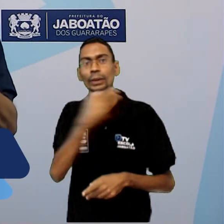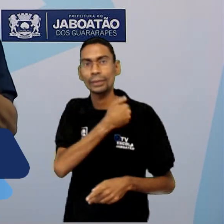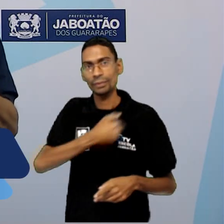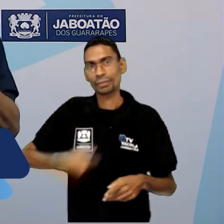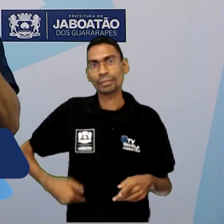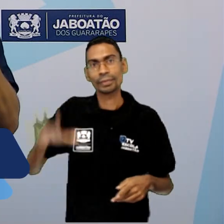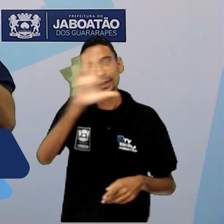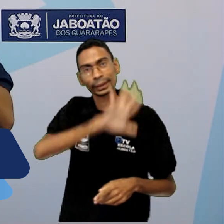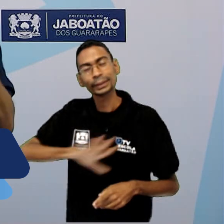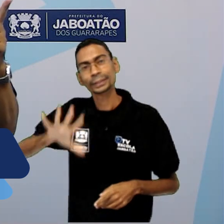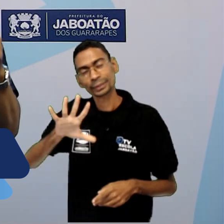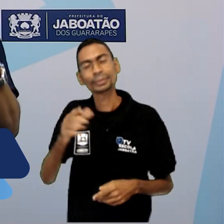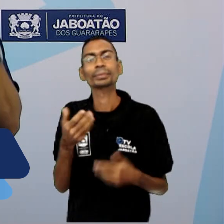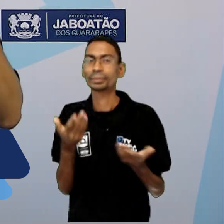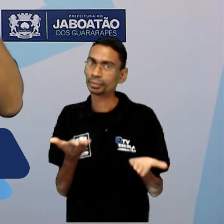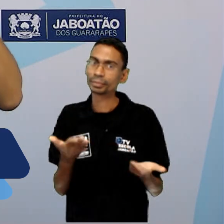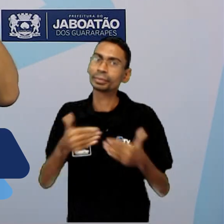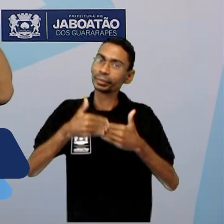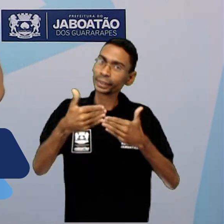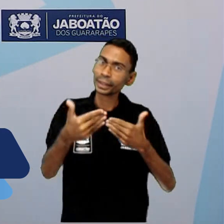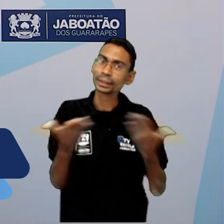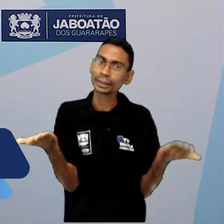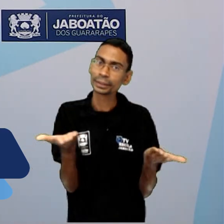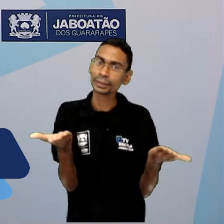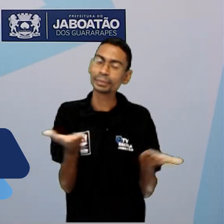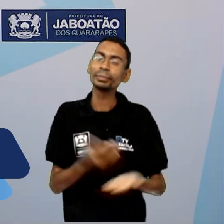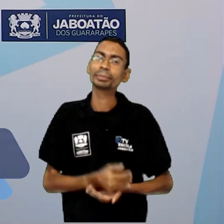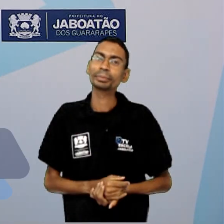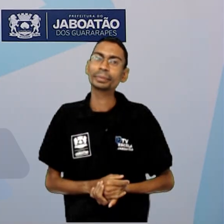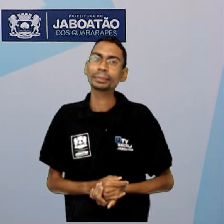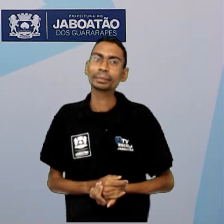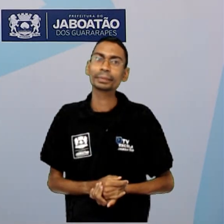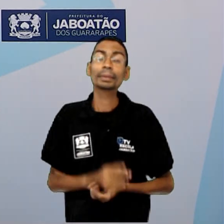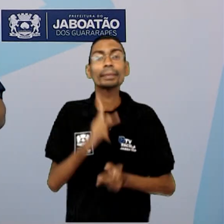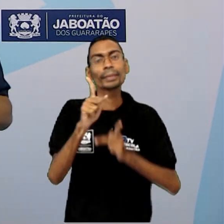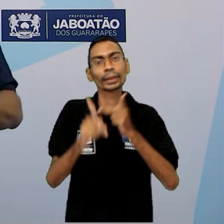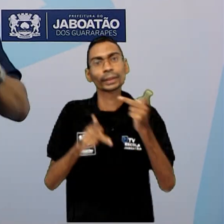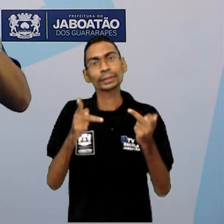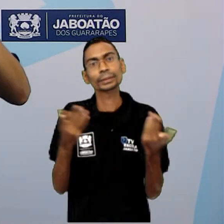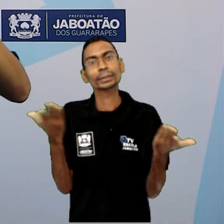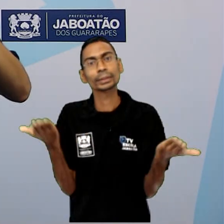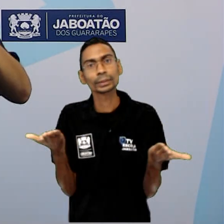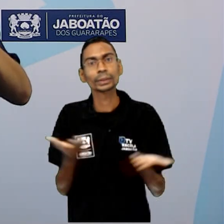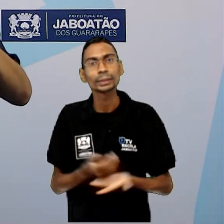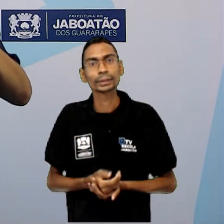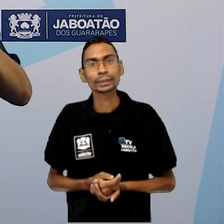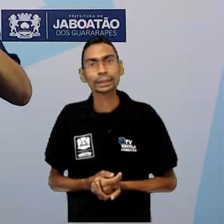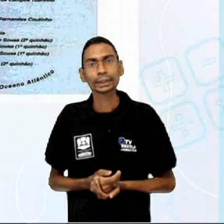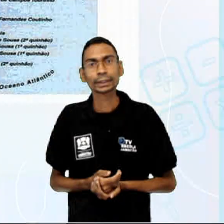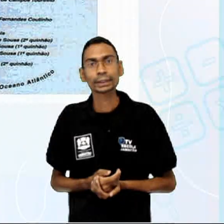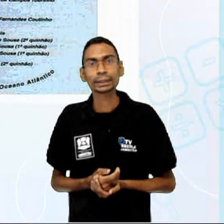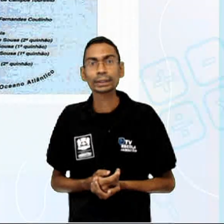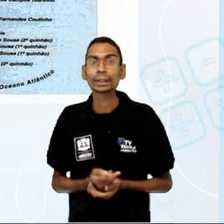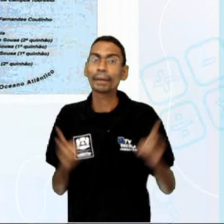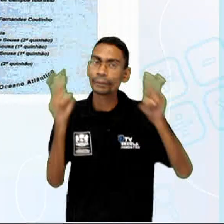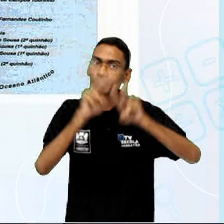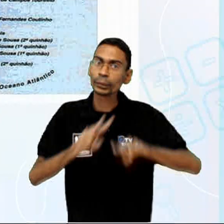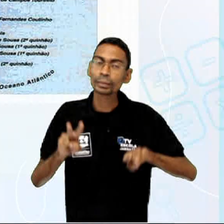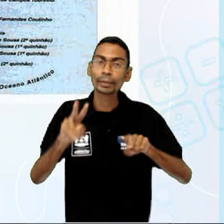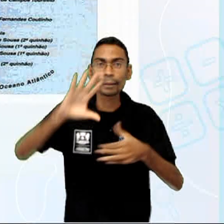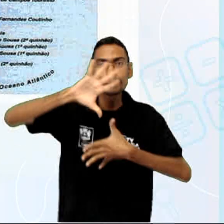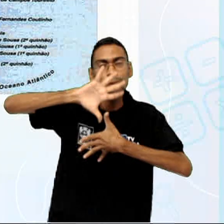Vamos lá? Passear? Gente, é o seguinte. A gente traz aqui já de cara um